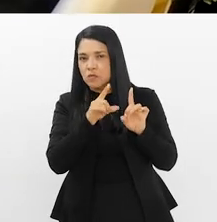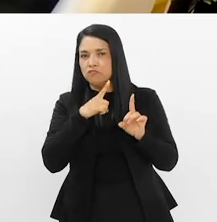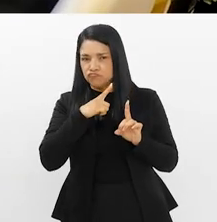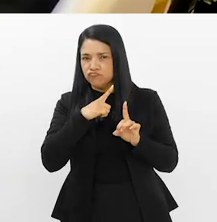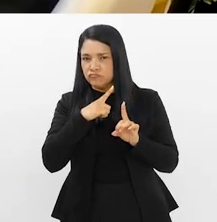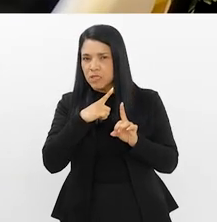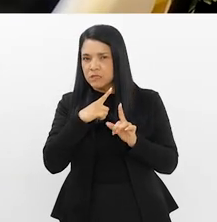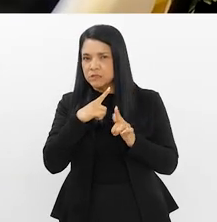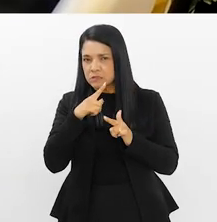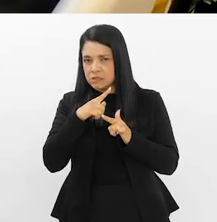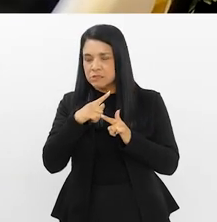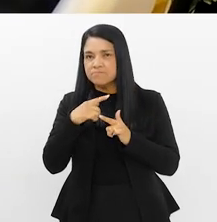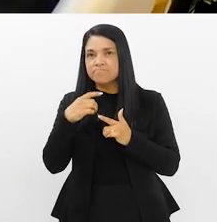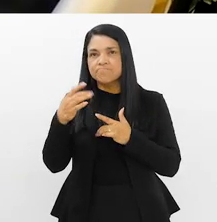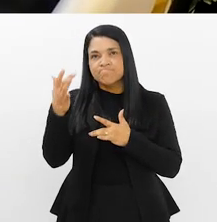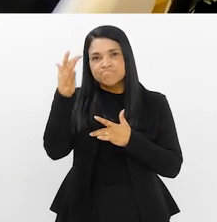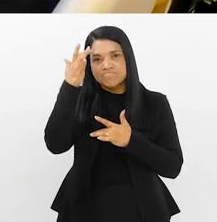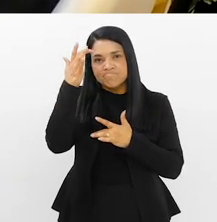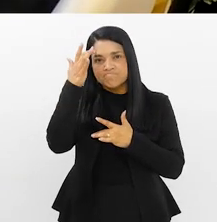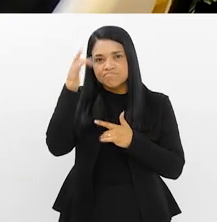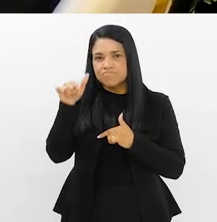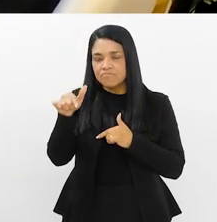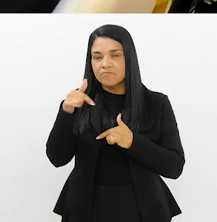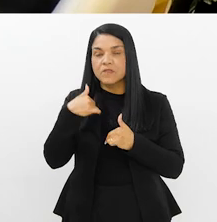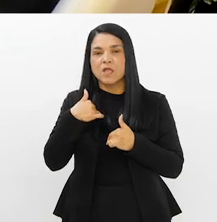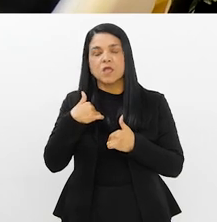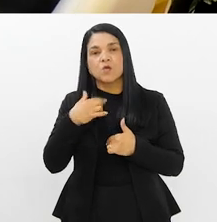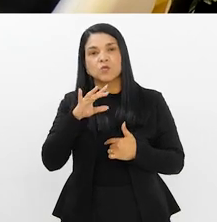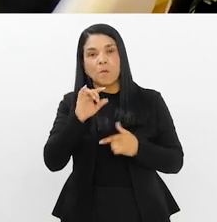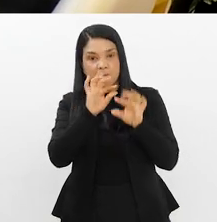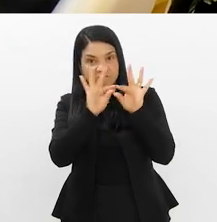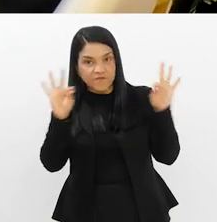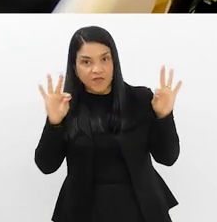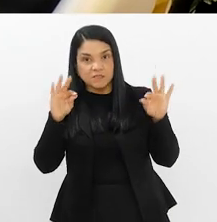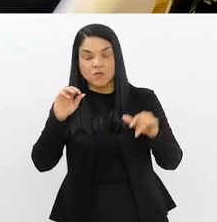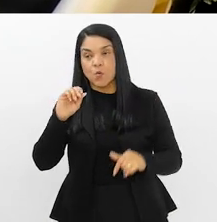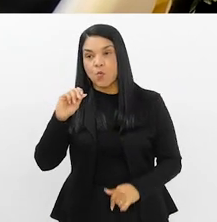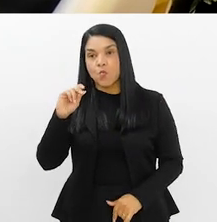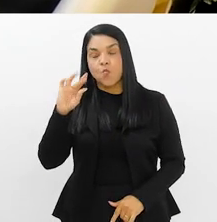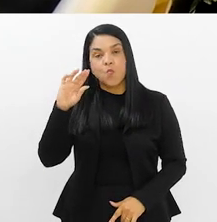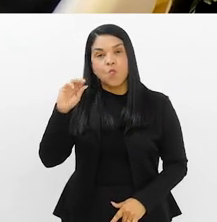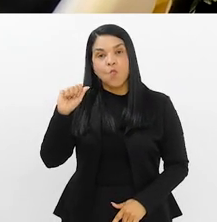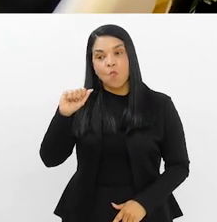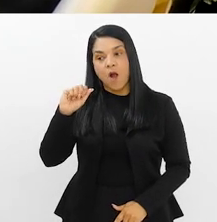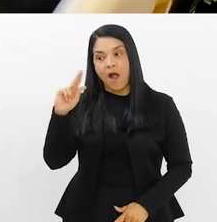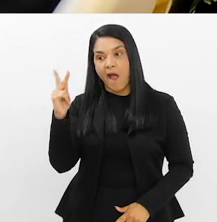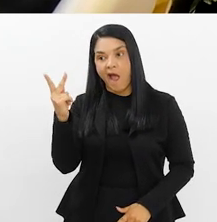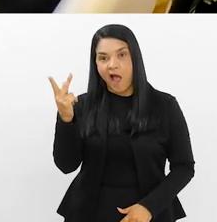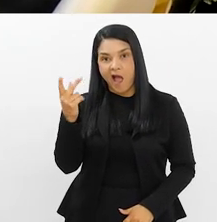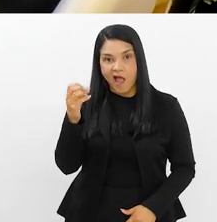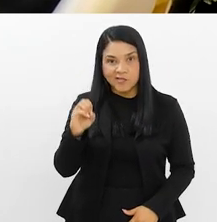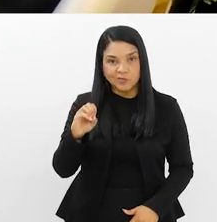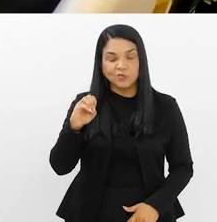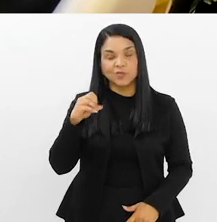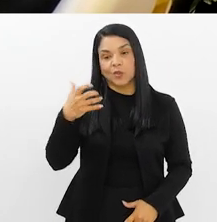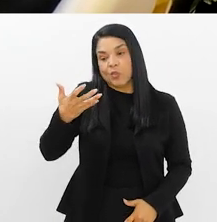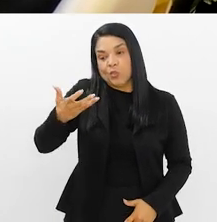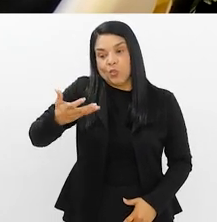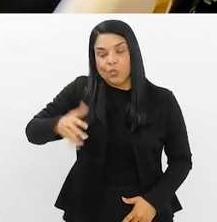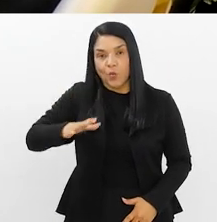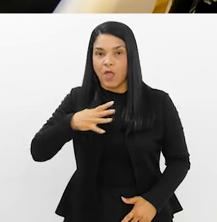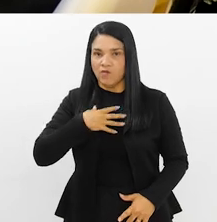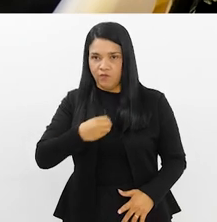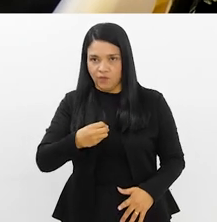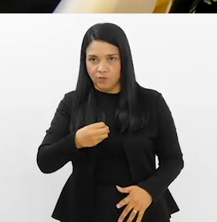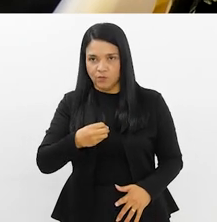gente carrega esse peso. Então, quando você fala, eu acho que eu não... Ainda tem essa dúvida, né? Ainda tem esse espaço